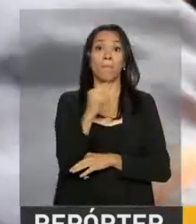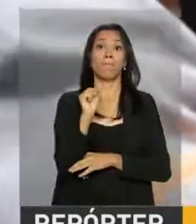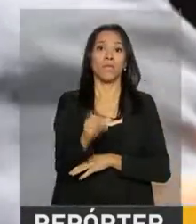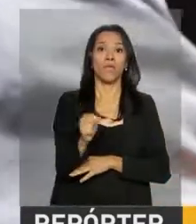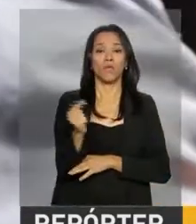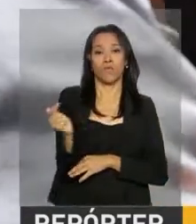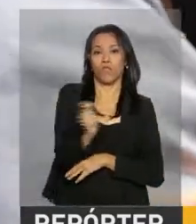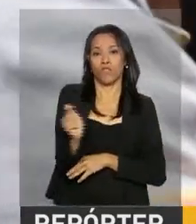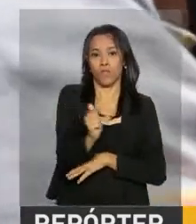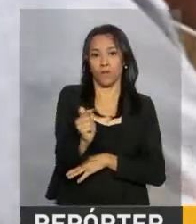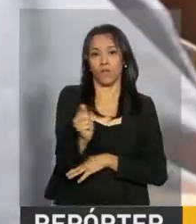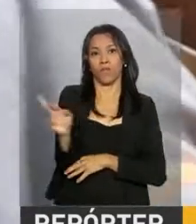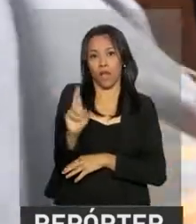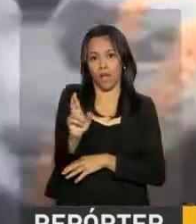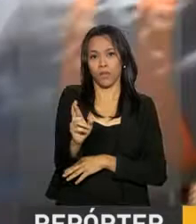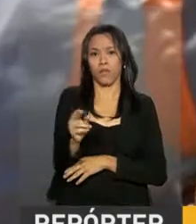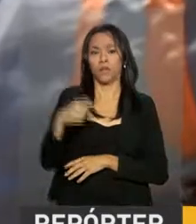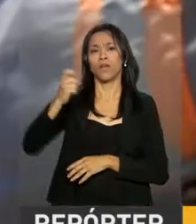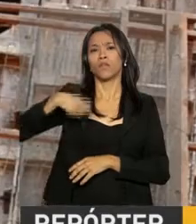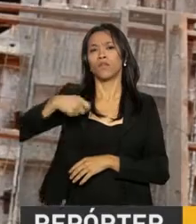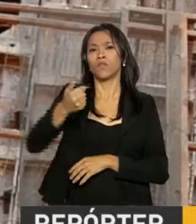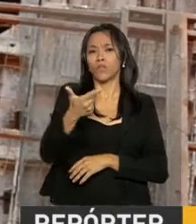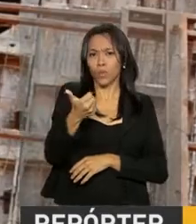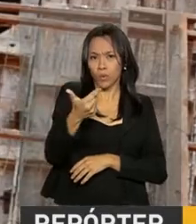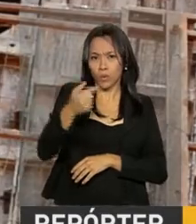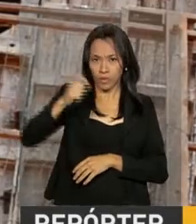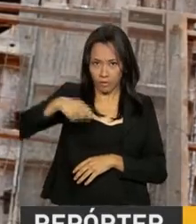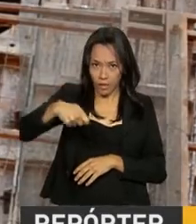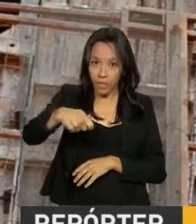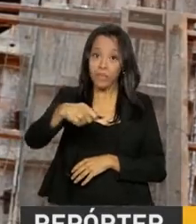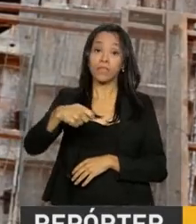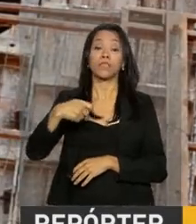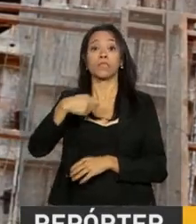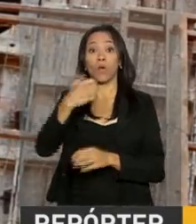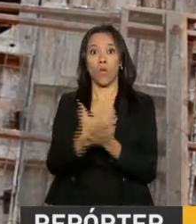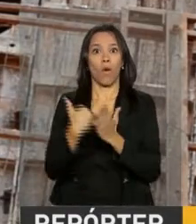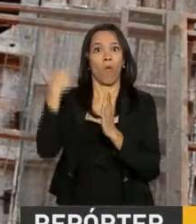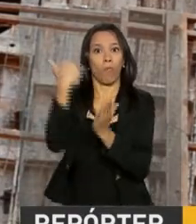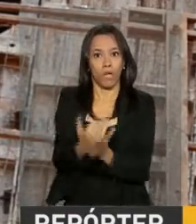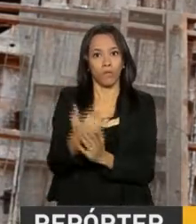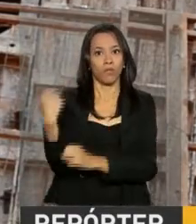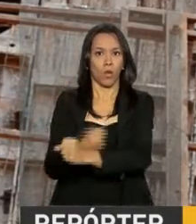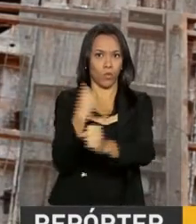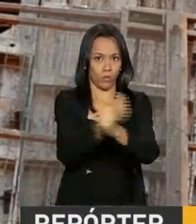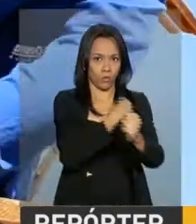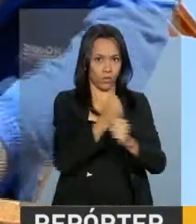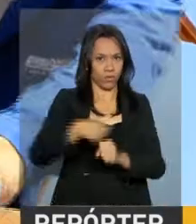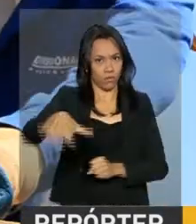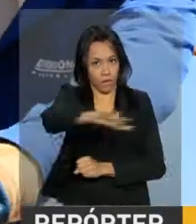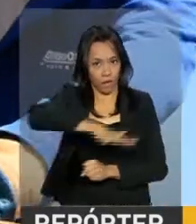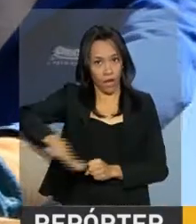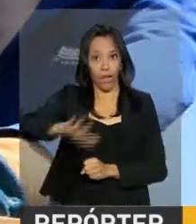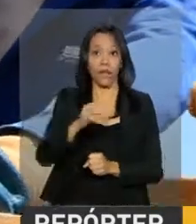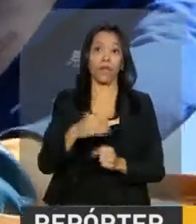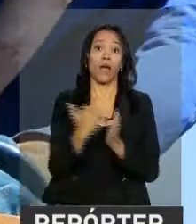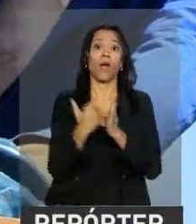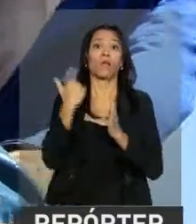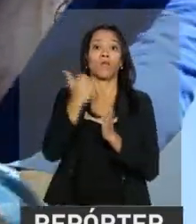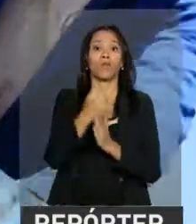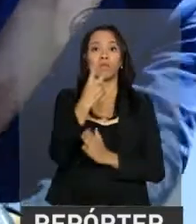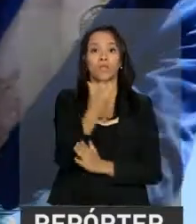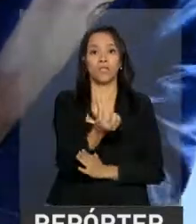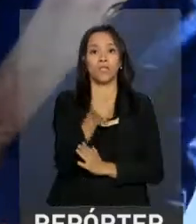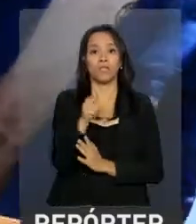dois reais nos últimos 12 meses o aumento no custo da construção civil ficou em 6,18 por cento